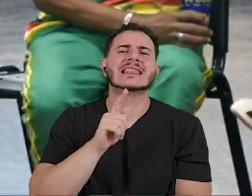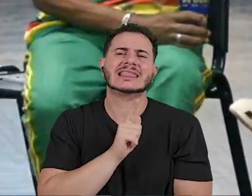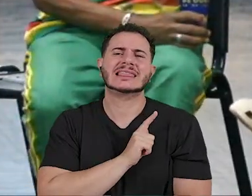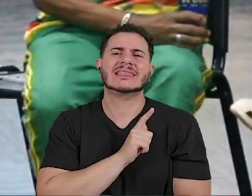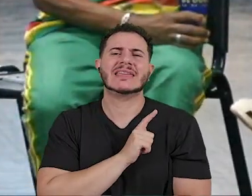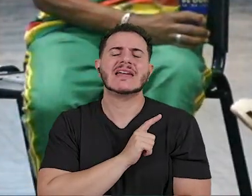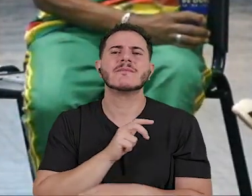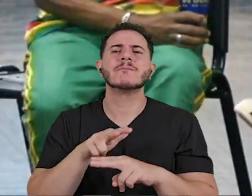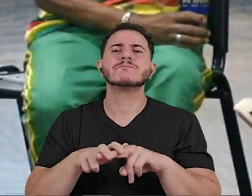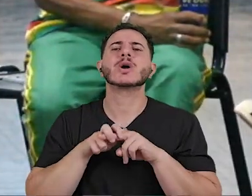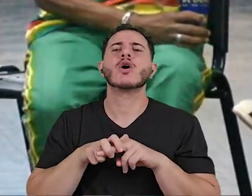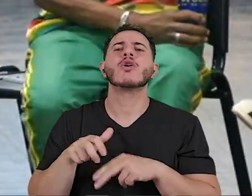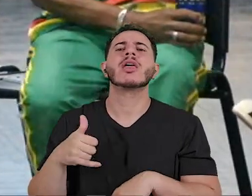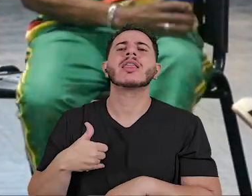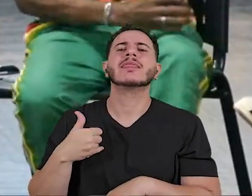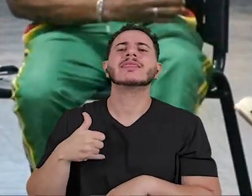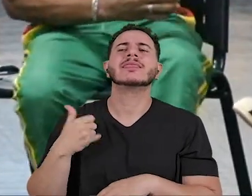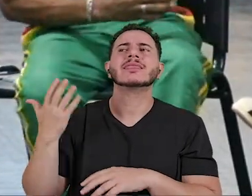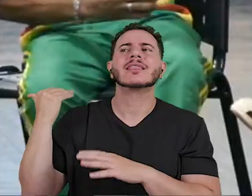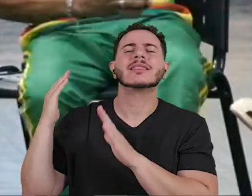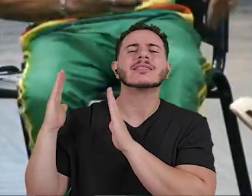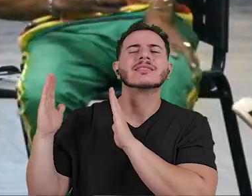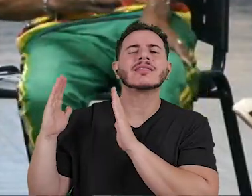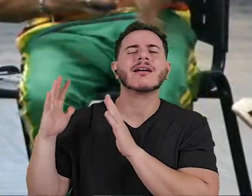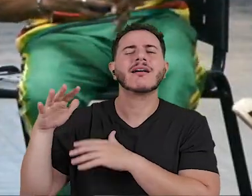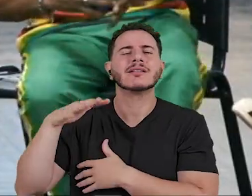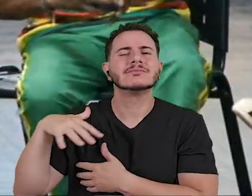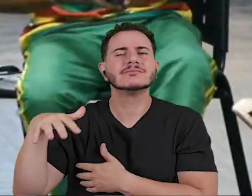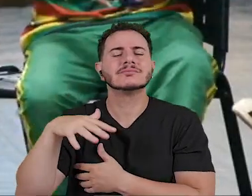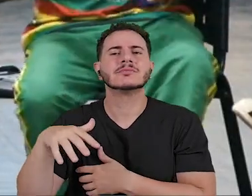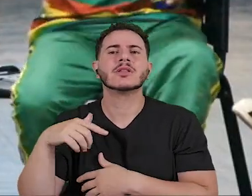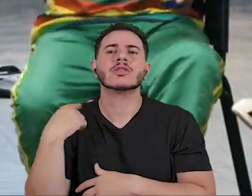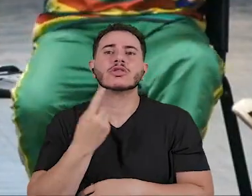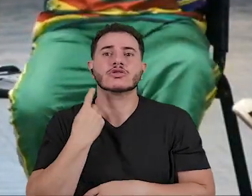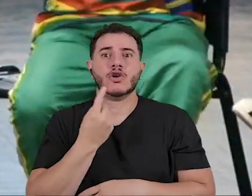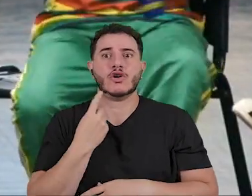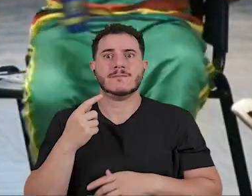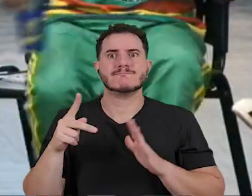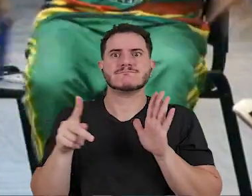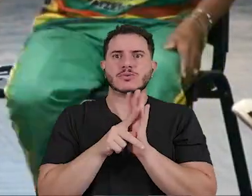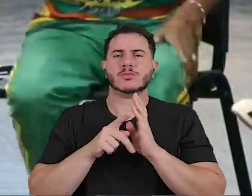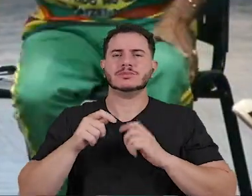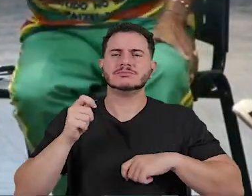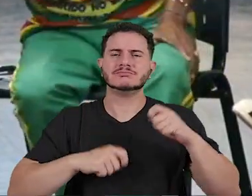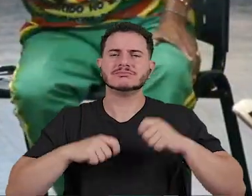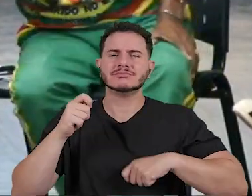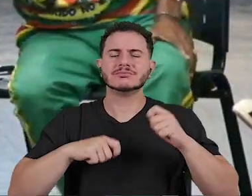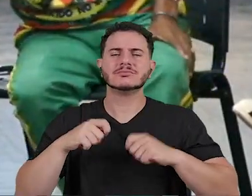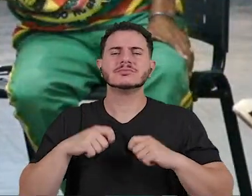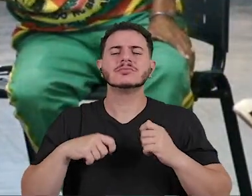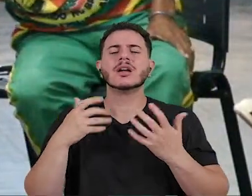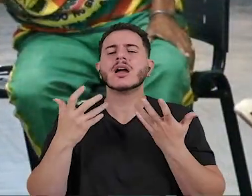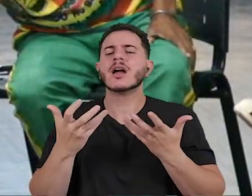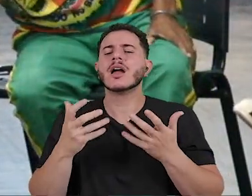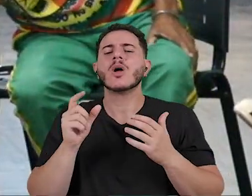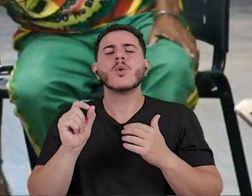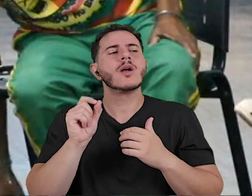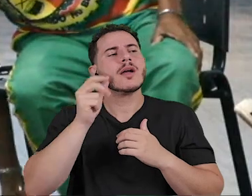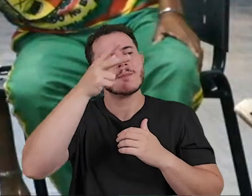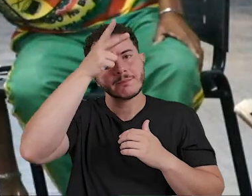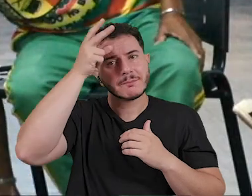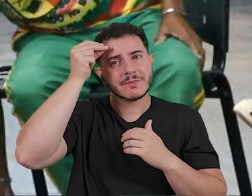nós maracatuzeiros nós queremos derrubar, que é um critério da Prefeitura do Recife do concurso, em